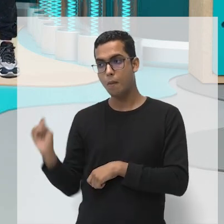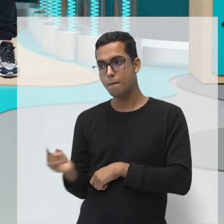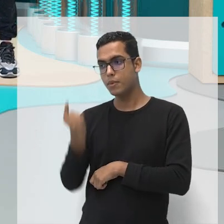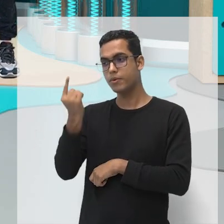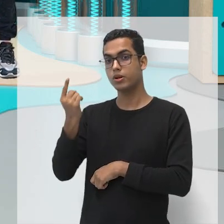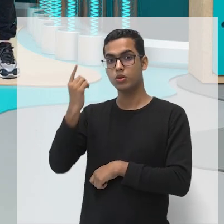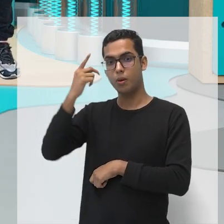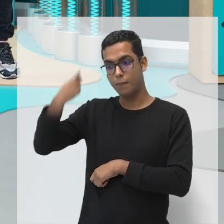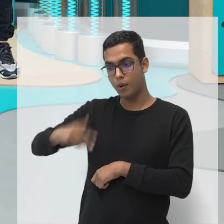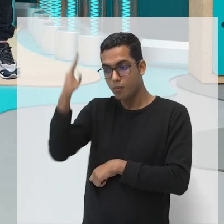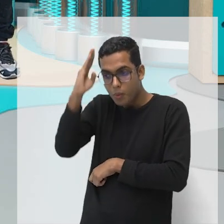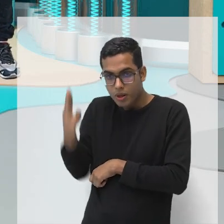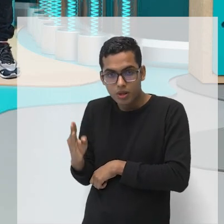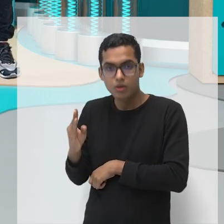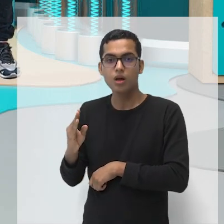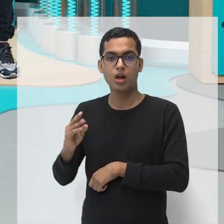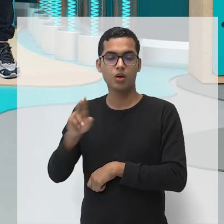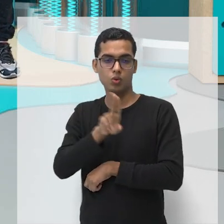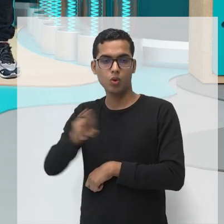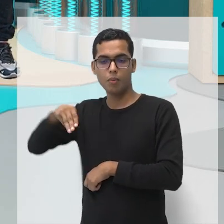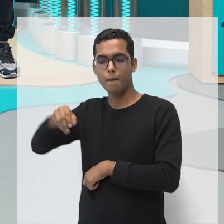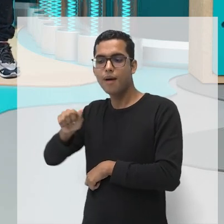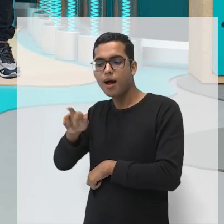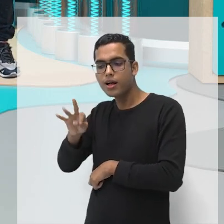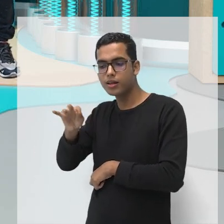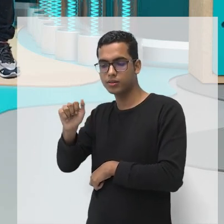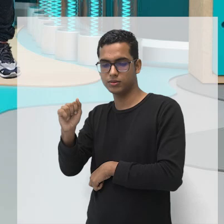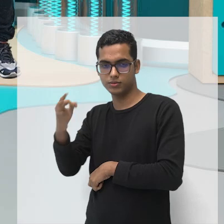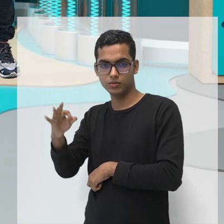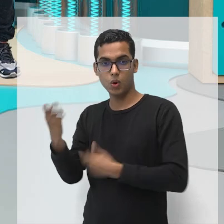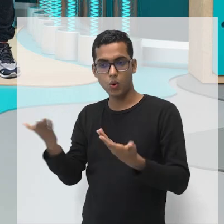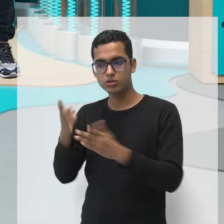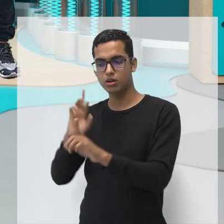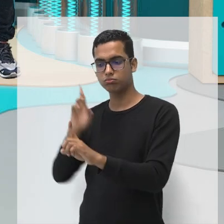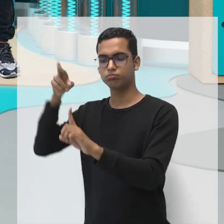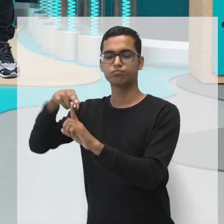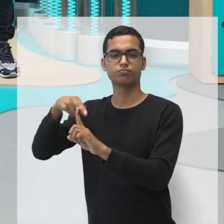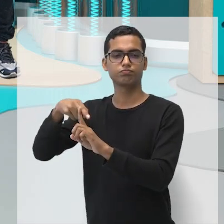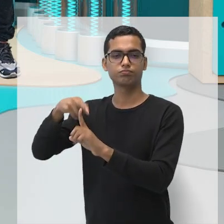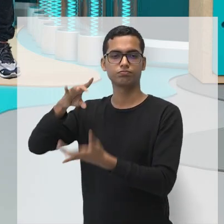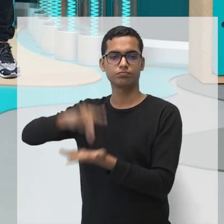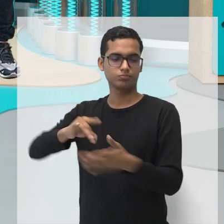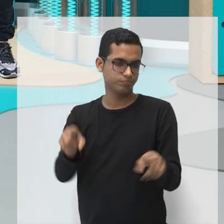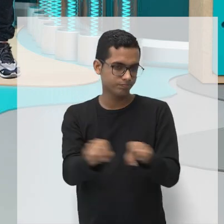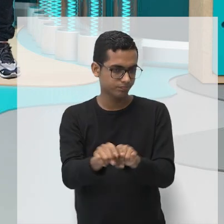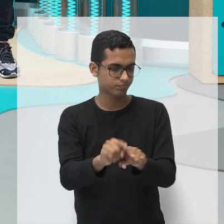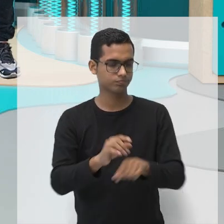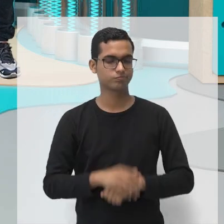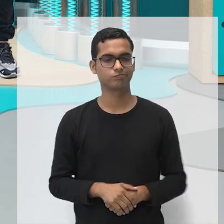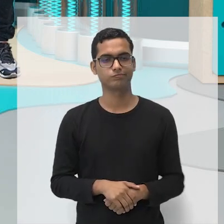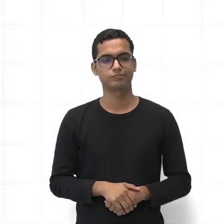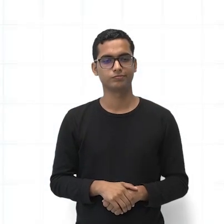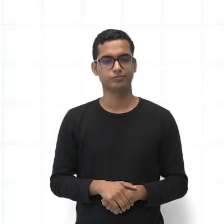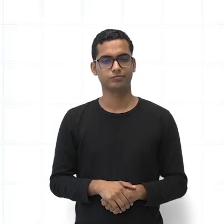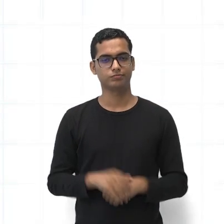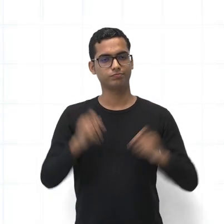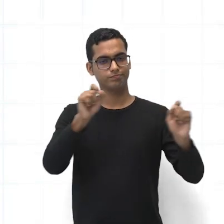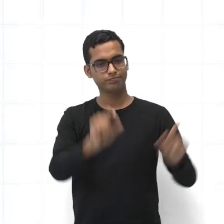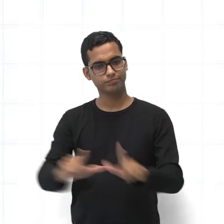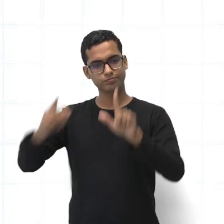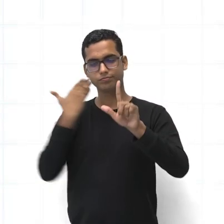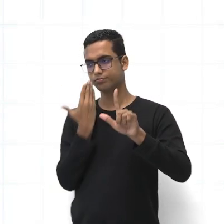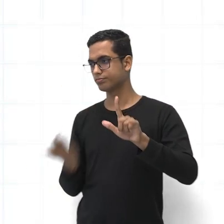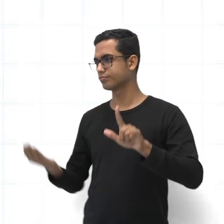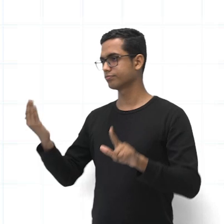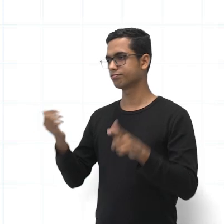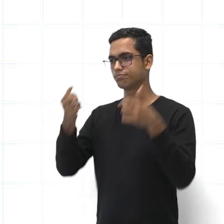Epinotti. E aí hoje ela é uma referência dentro da área. Para saber mais sobre o base jump, eu trouxe na cartela para vocês, olha